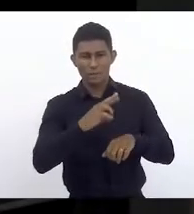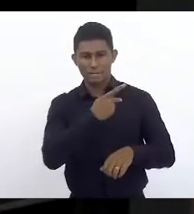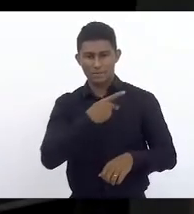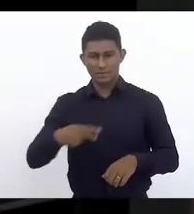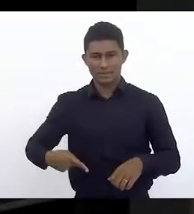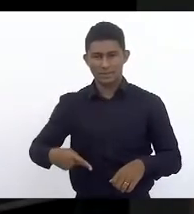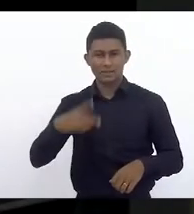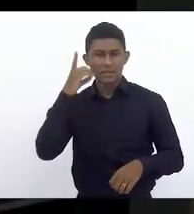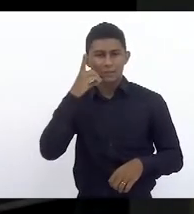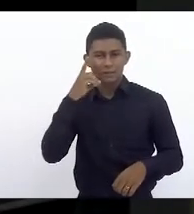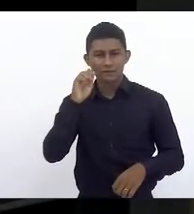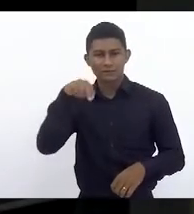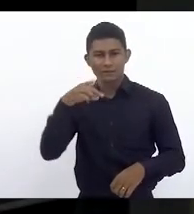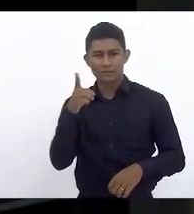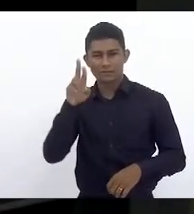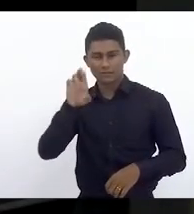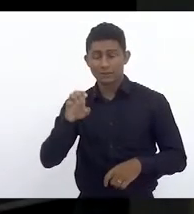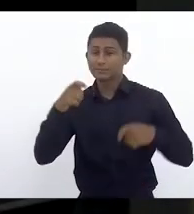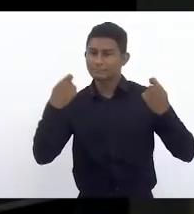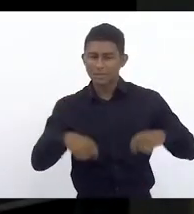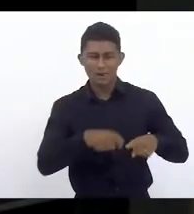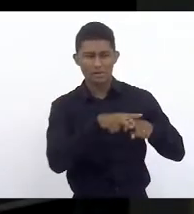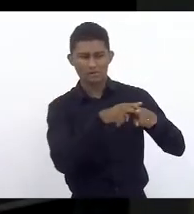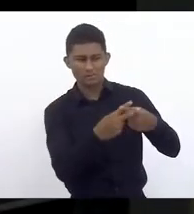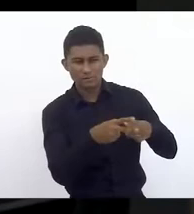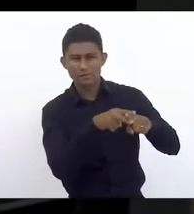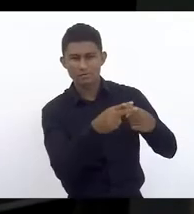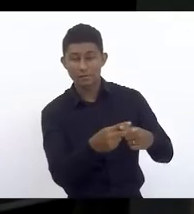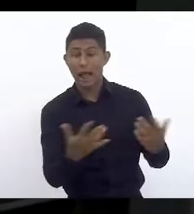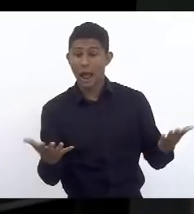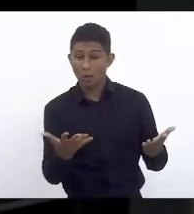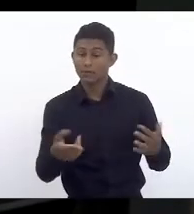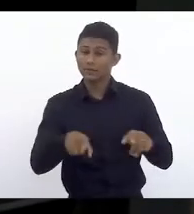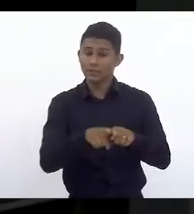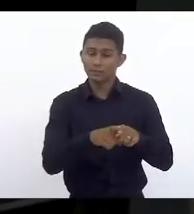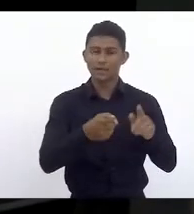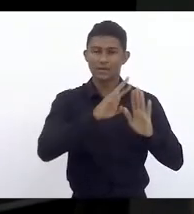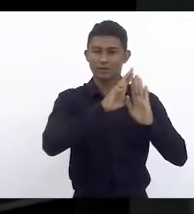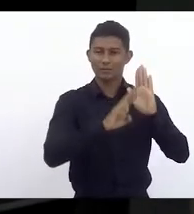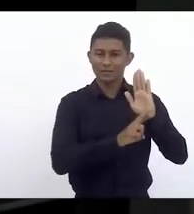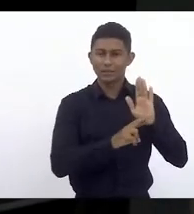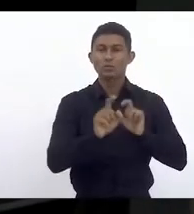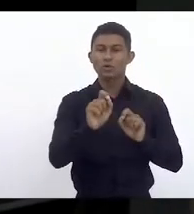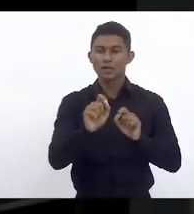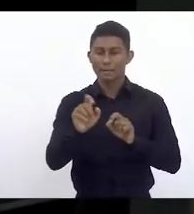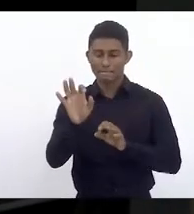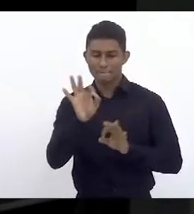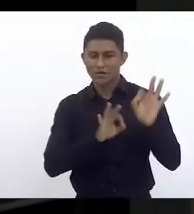deputado André, e agora também na regulamentação no projeto de lei complementar. Primeiro